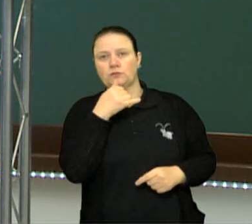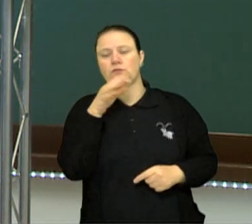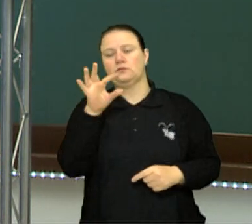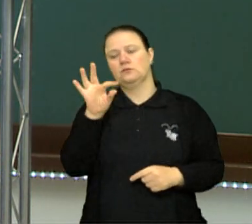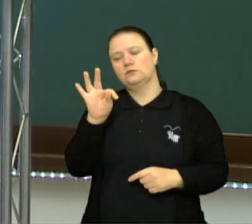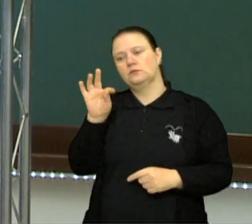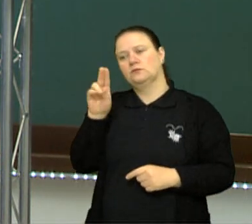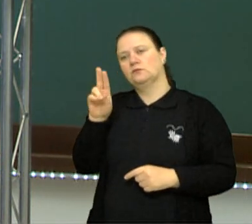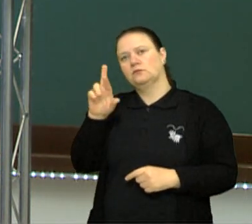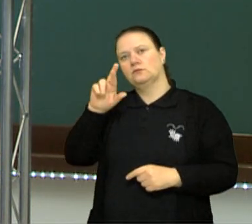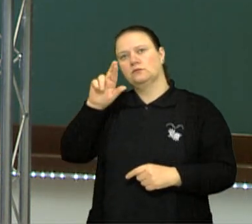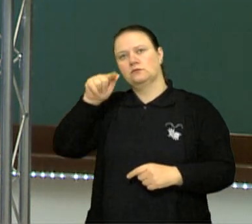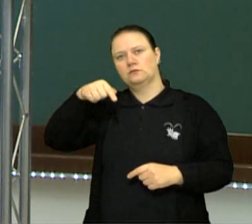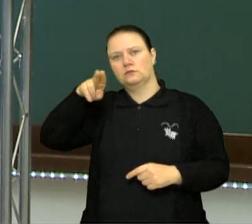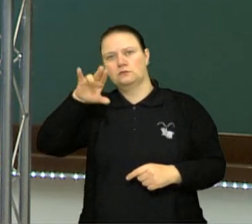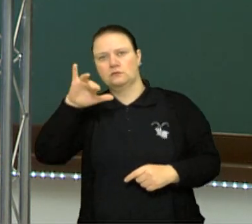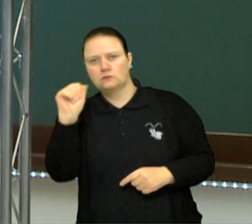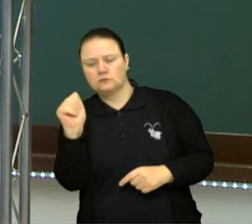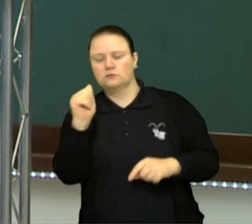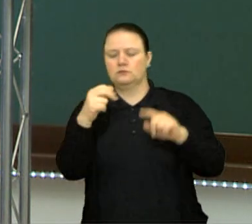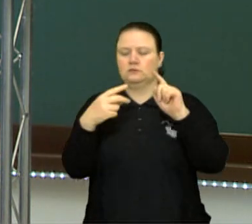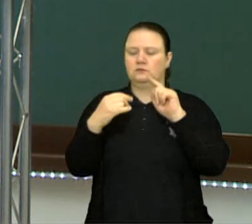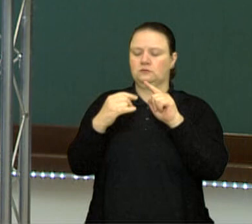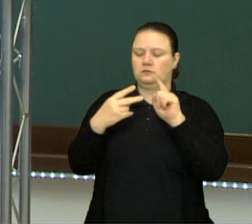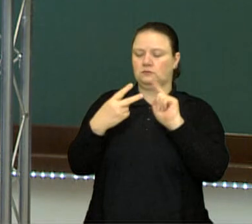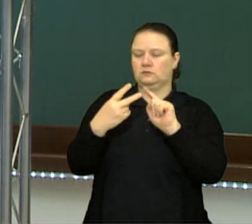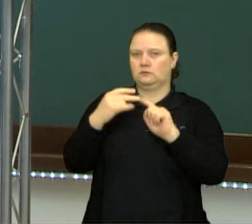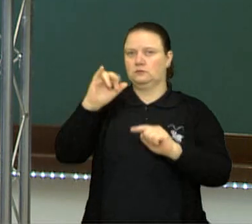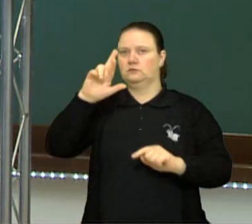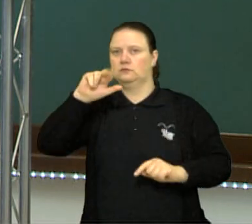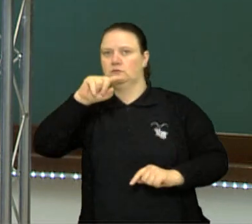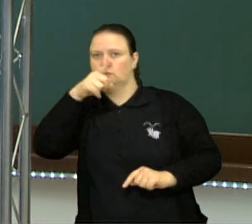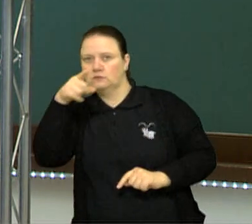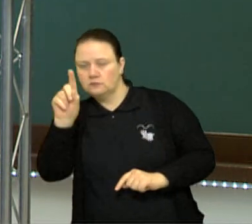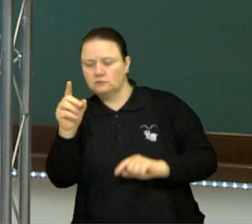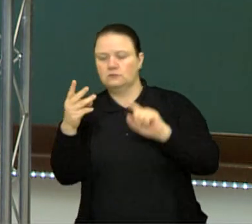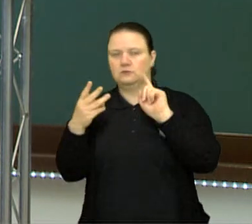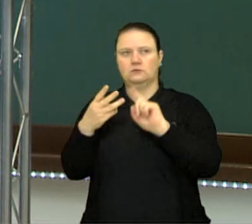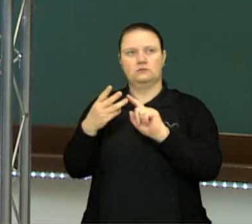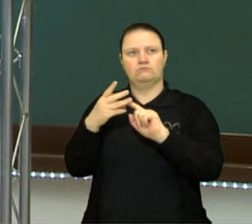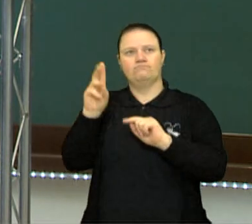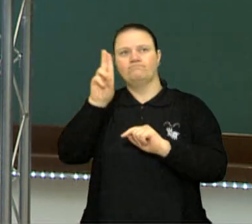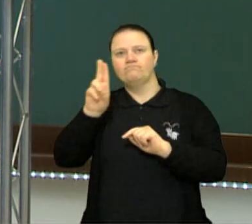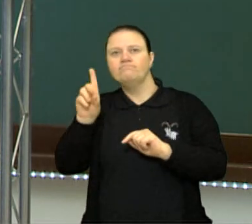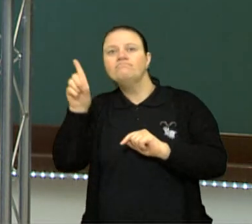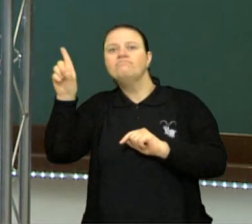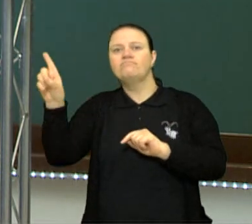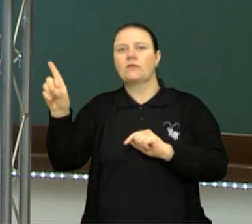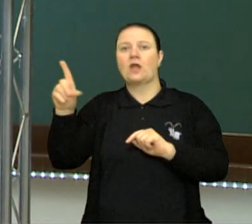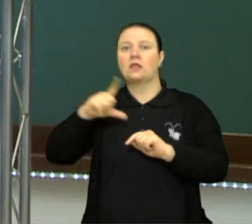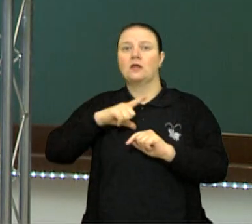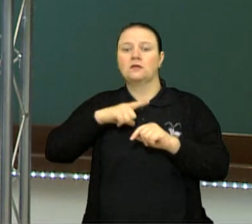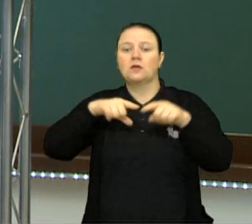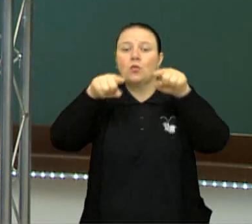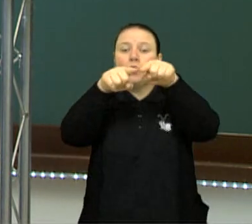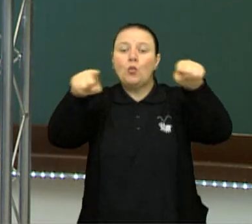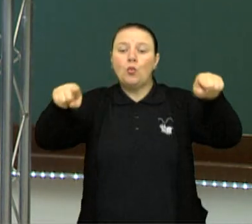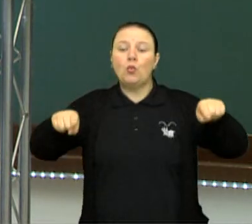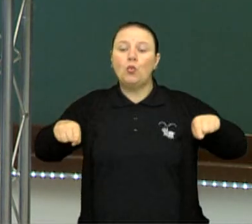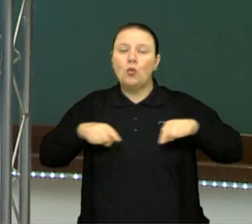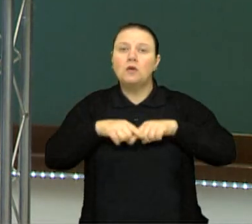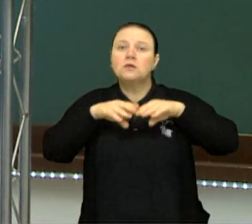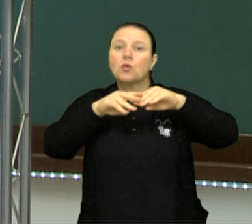Turquia, Irã, Iraque, Síria e Armênia possuem territórios na região e estabeleceram seu